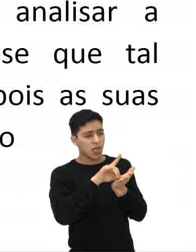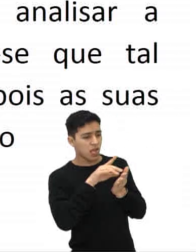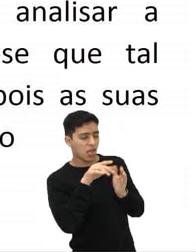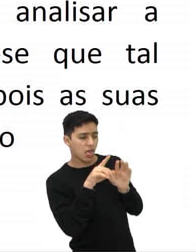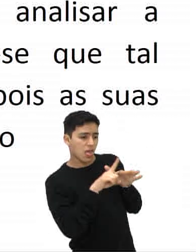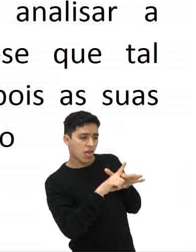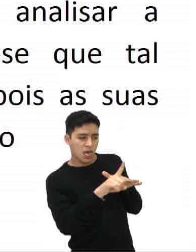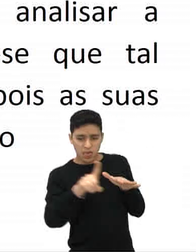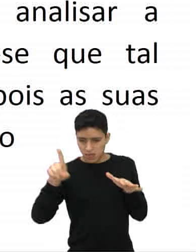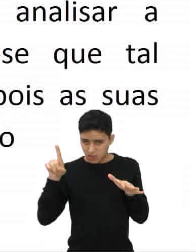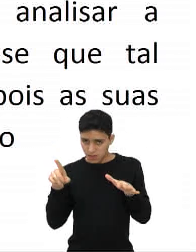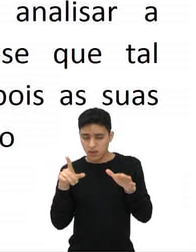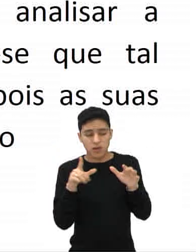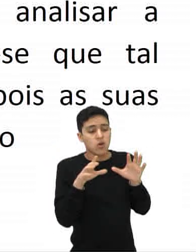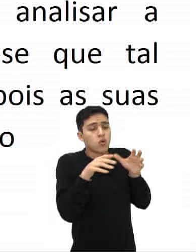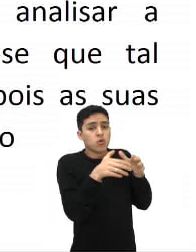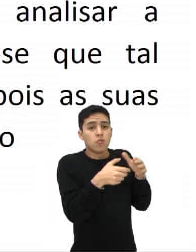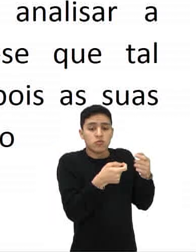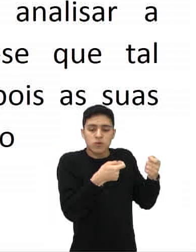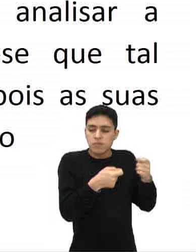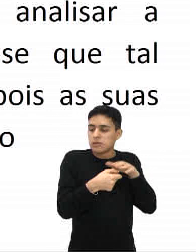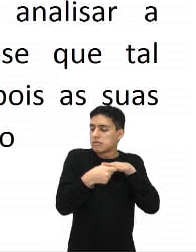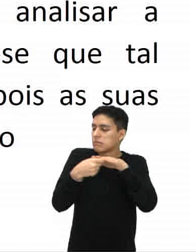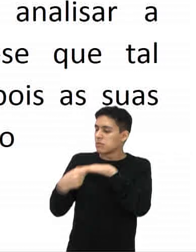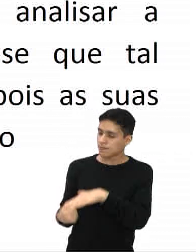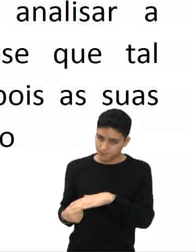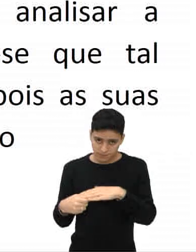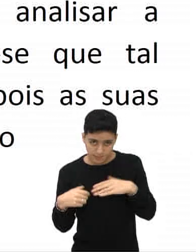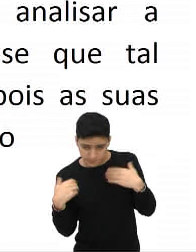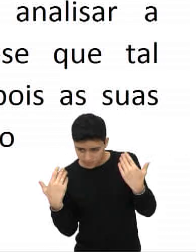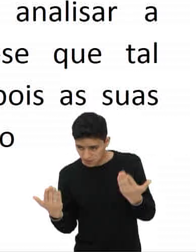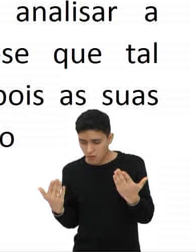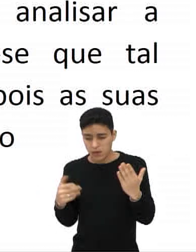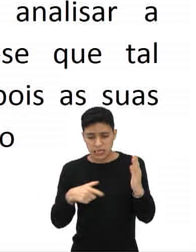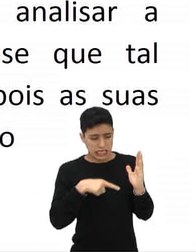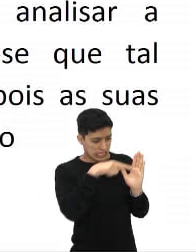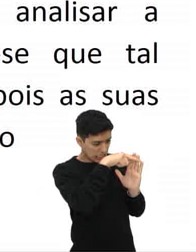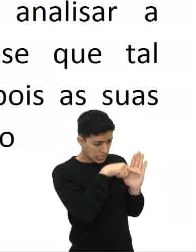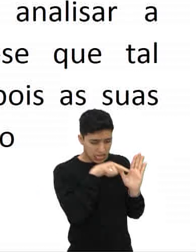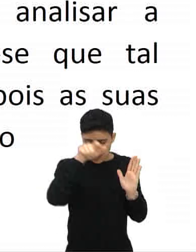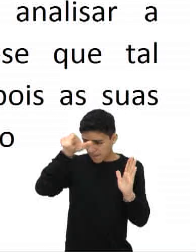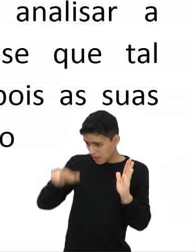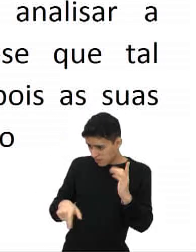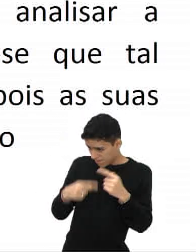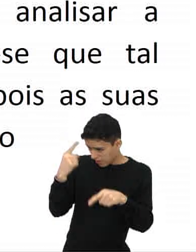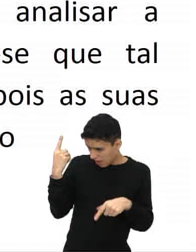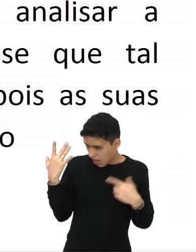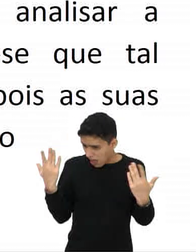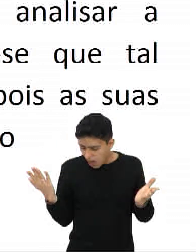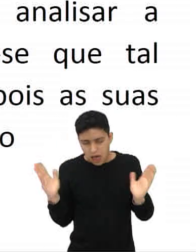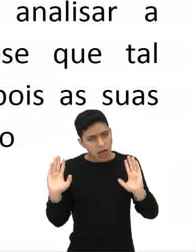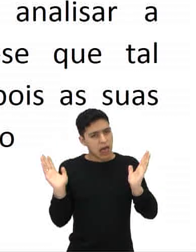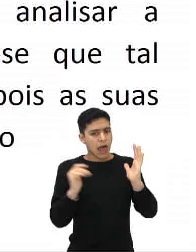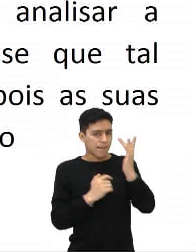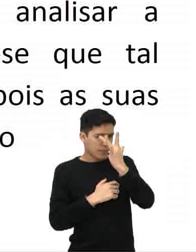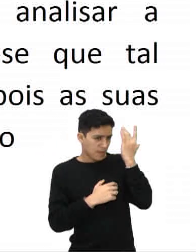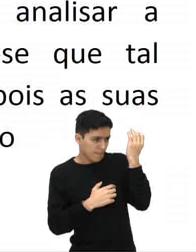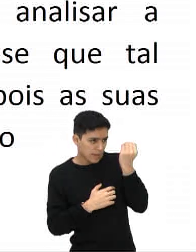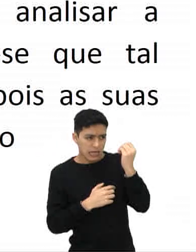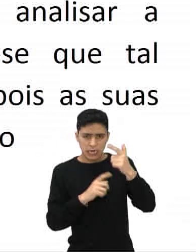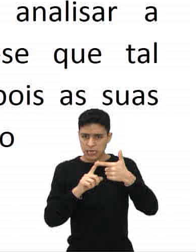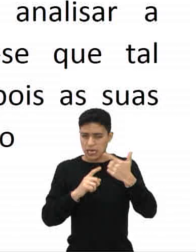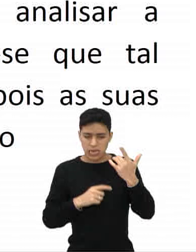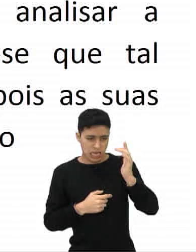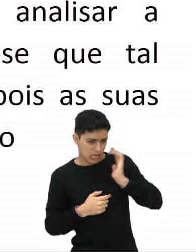imposto pelos grupos dominantes, no qual o indivíduo que não atende aos requisitos estabelecidos, branco e